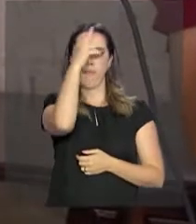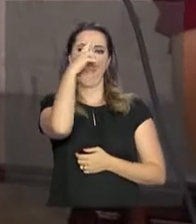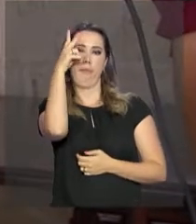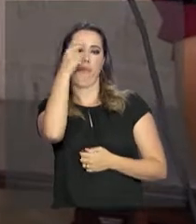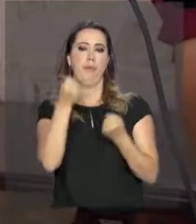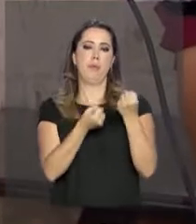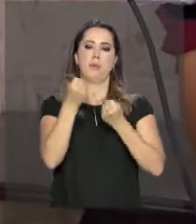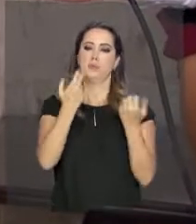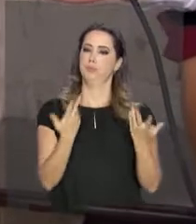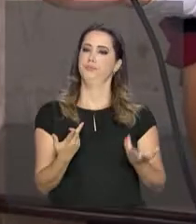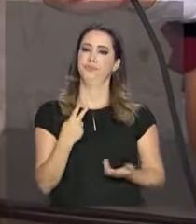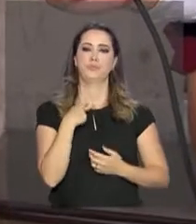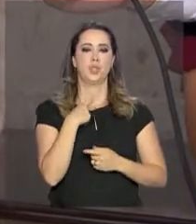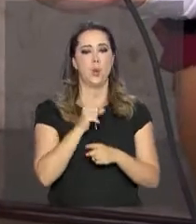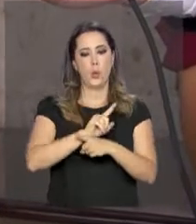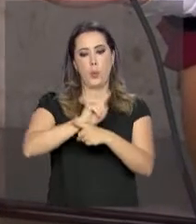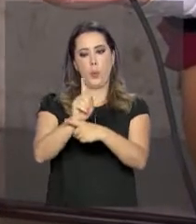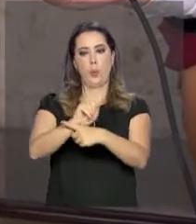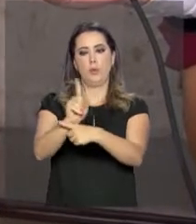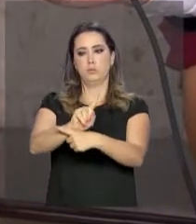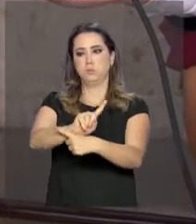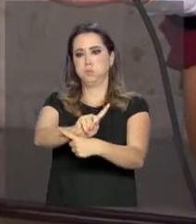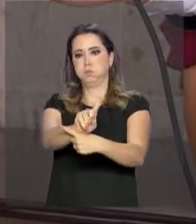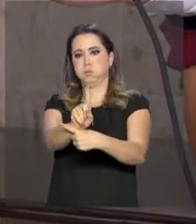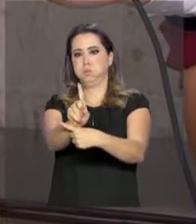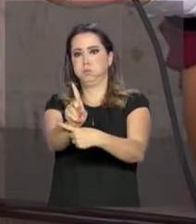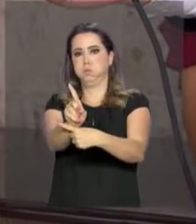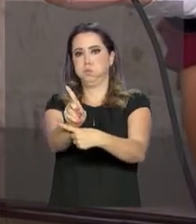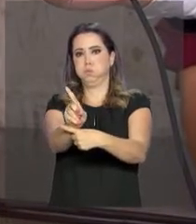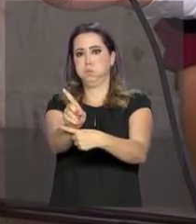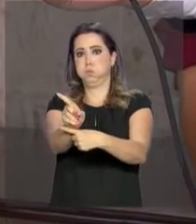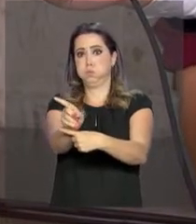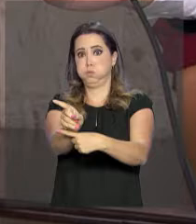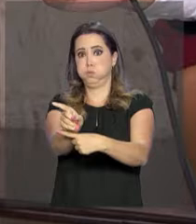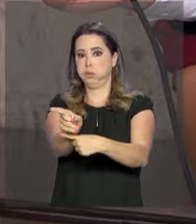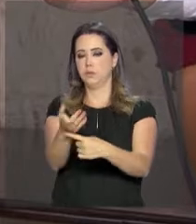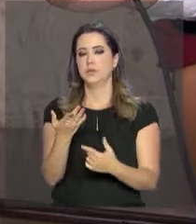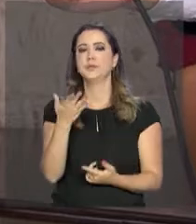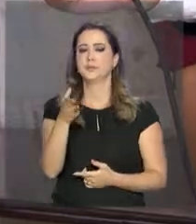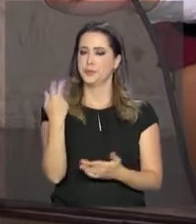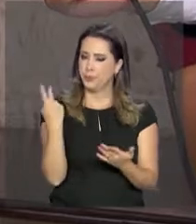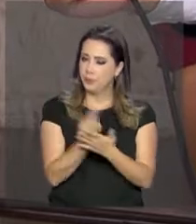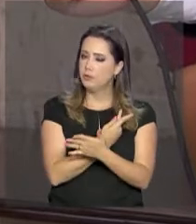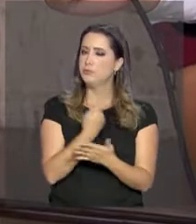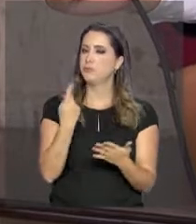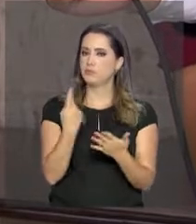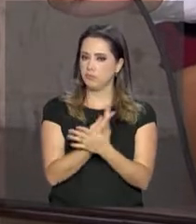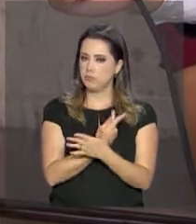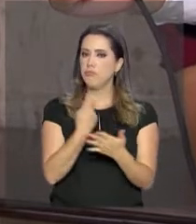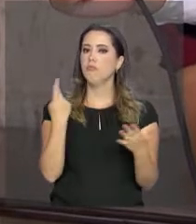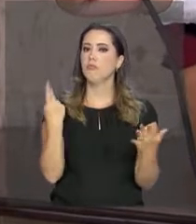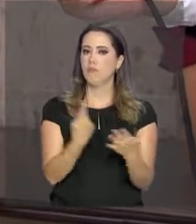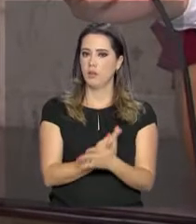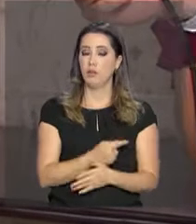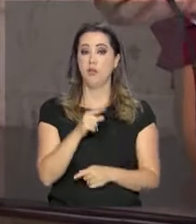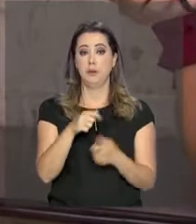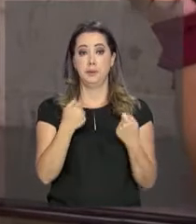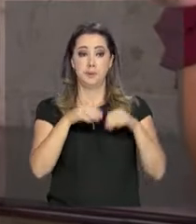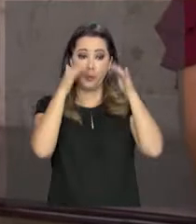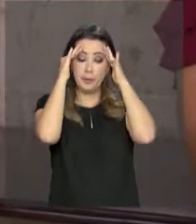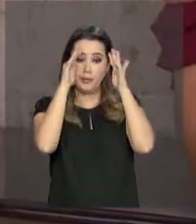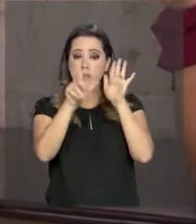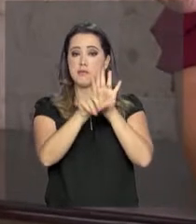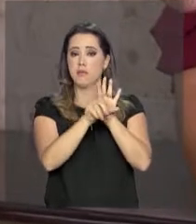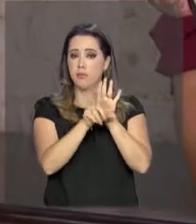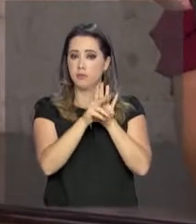velocidade no trânsito que é importantíssimo onde acontece tanto é acidentes a cada momento é de você não seguir a velocidade no